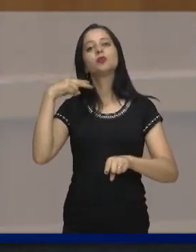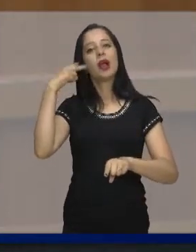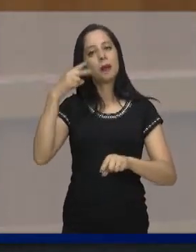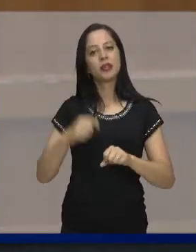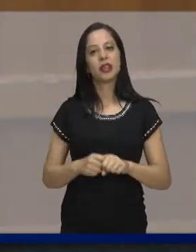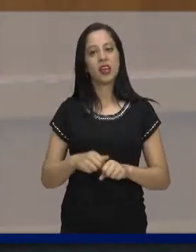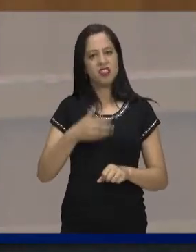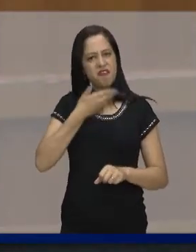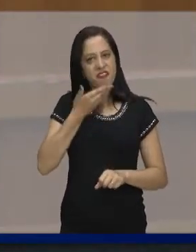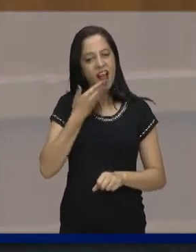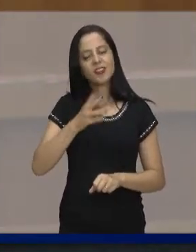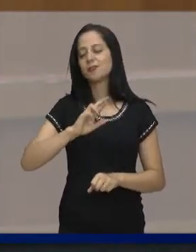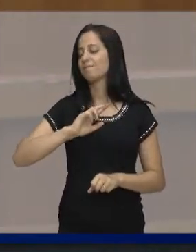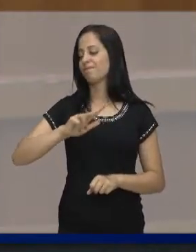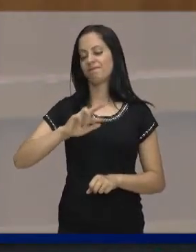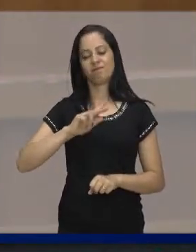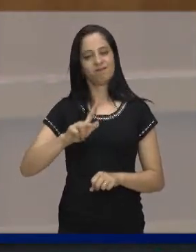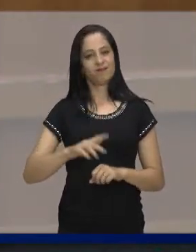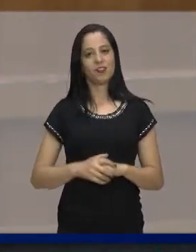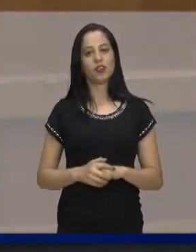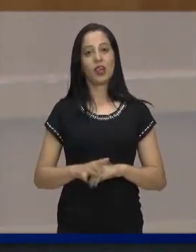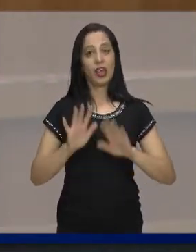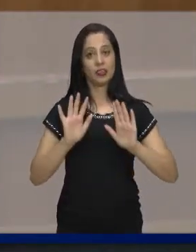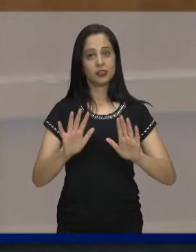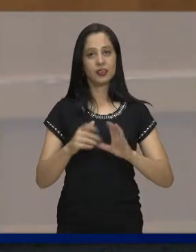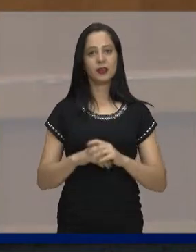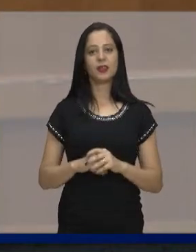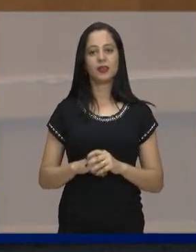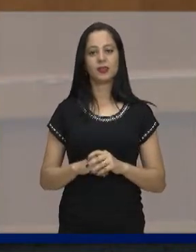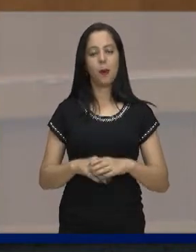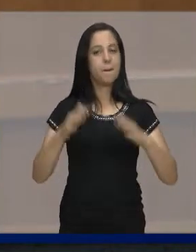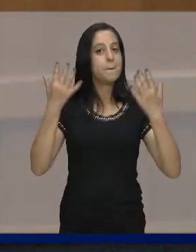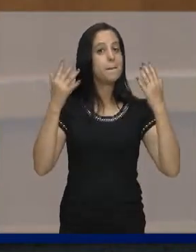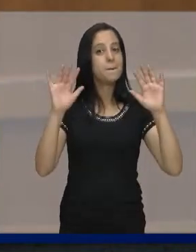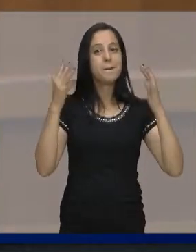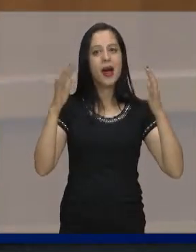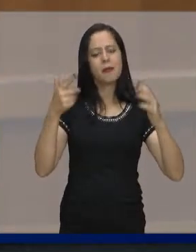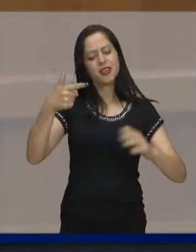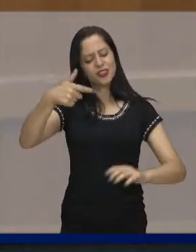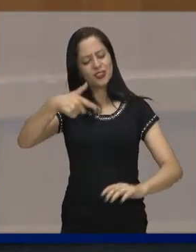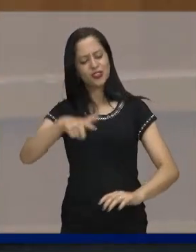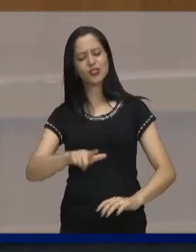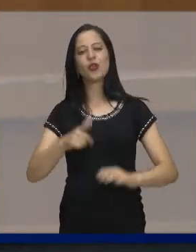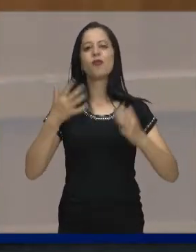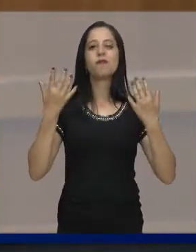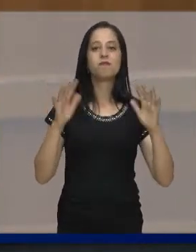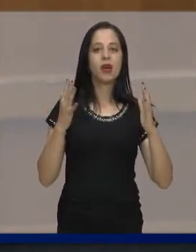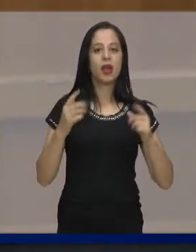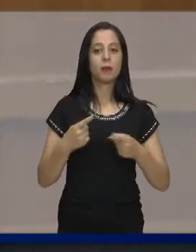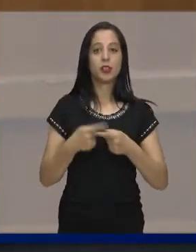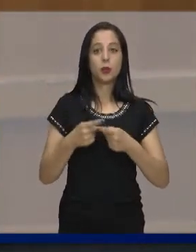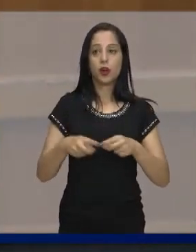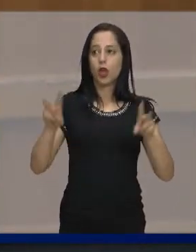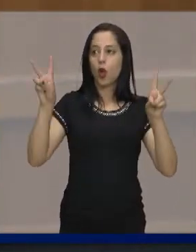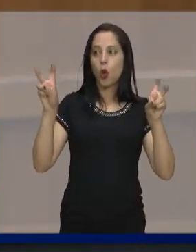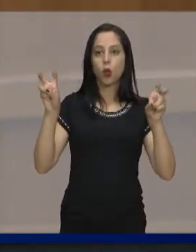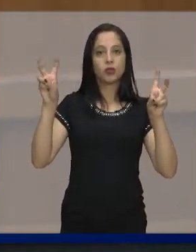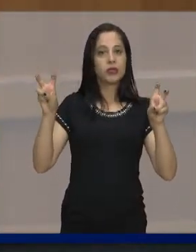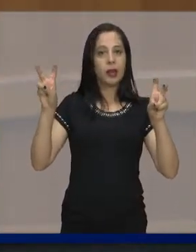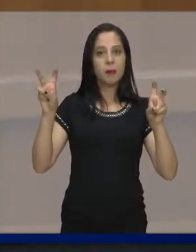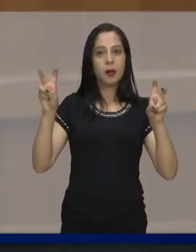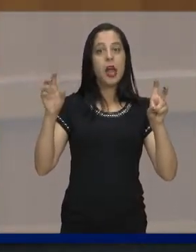fácil. Então, eu gostaria de parabenizá-lo mais uma vez. É uma causa mais que